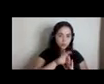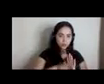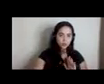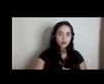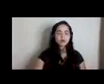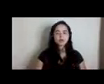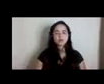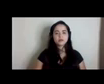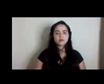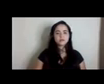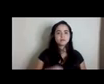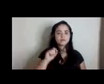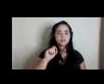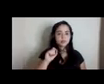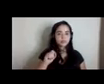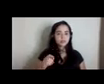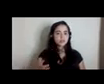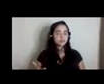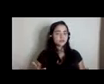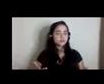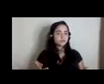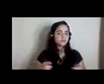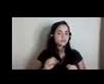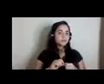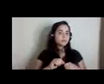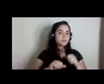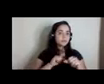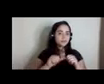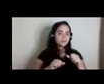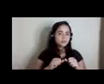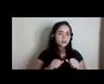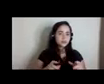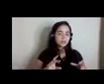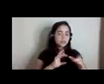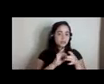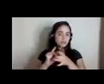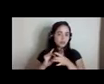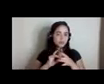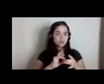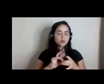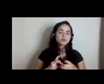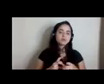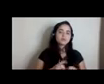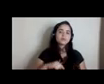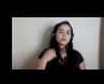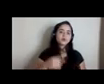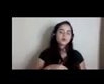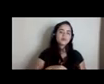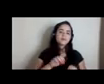que constituem o nosso fazer pedagógico e que constituem o nosso fazer